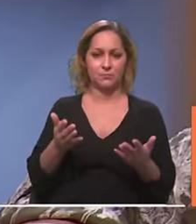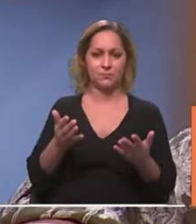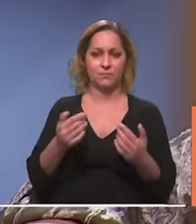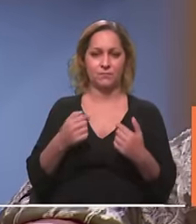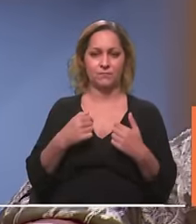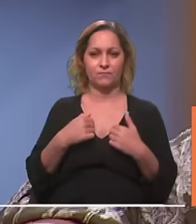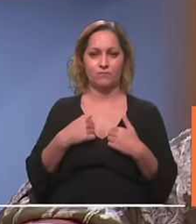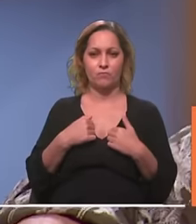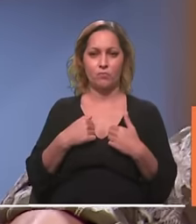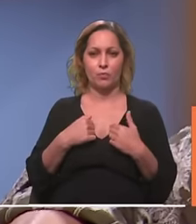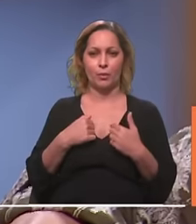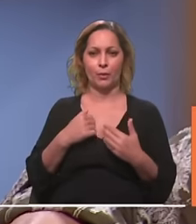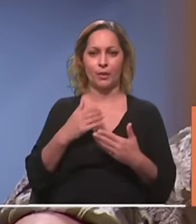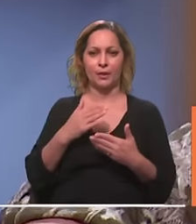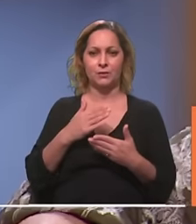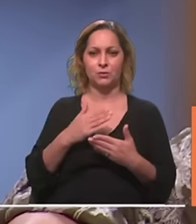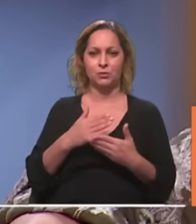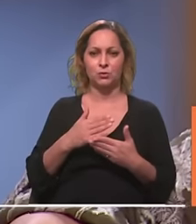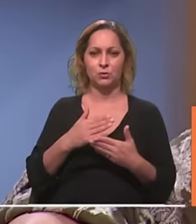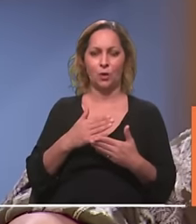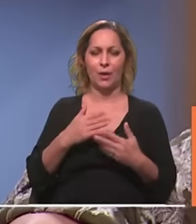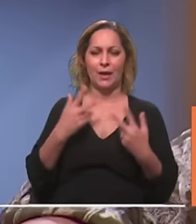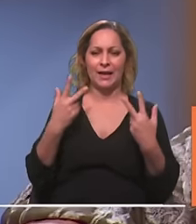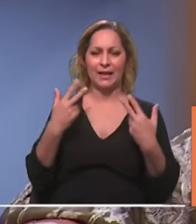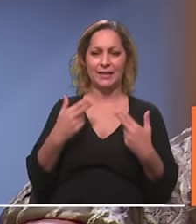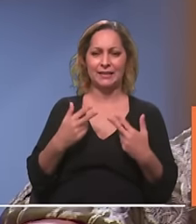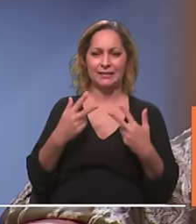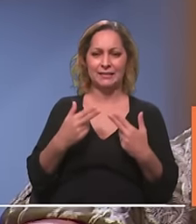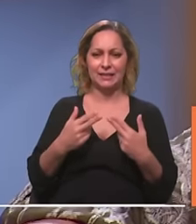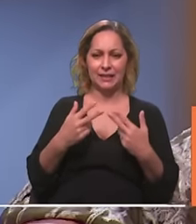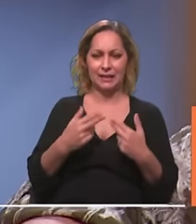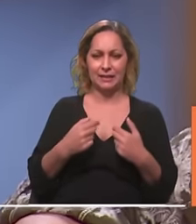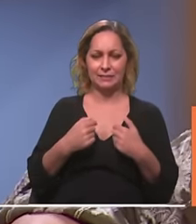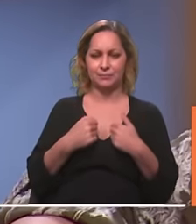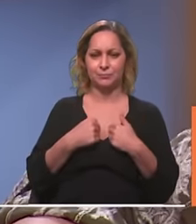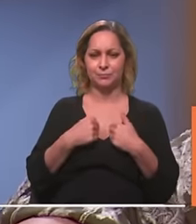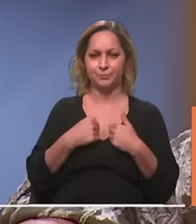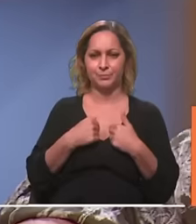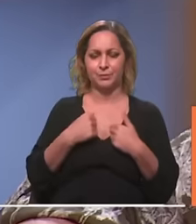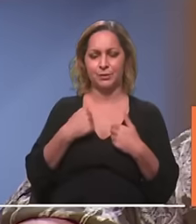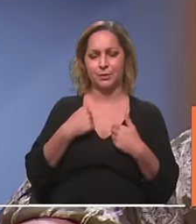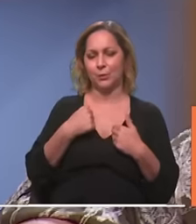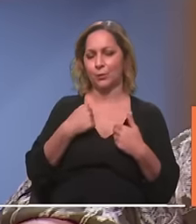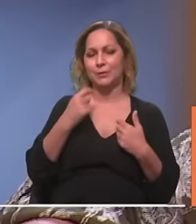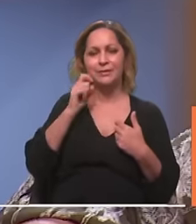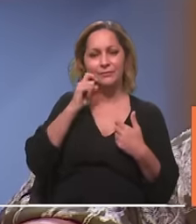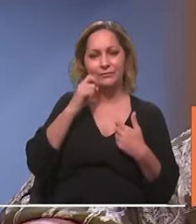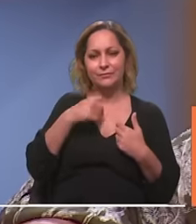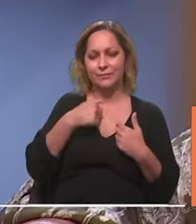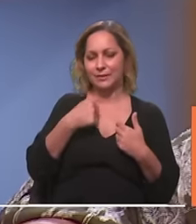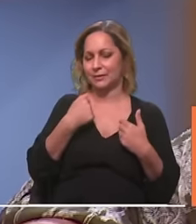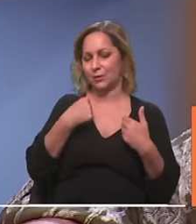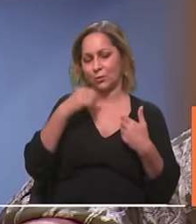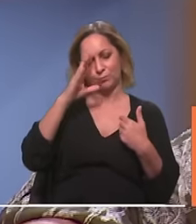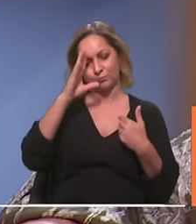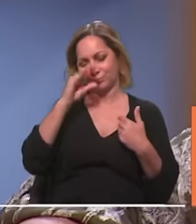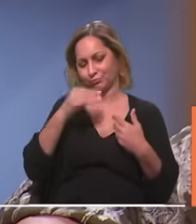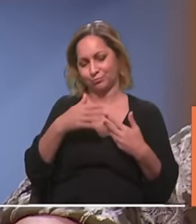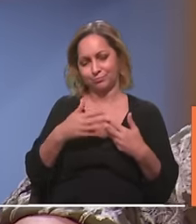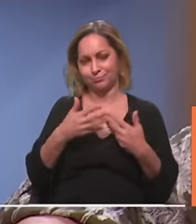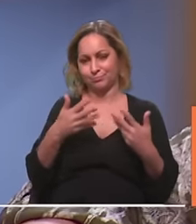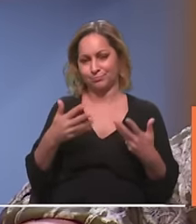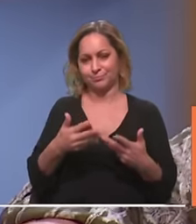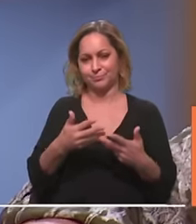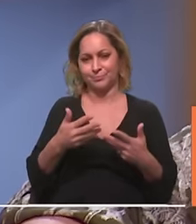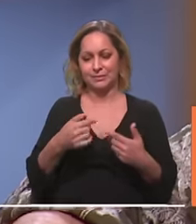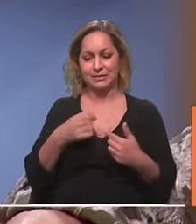numa situação em que só vejo a criticarem eh eu acho que não me soube defender e